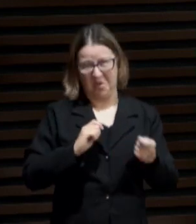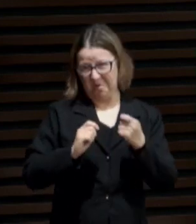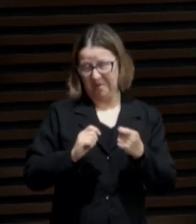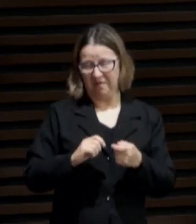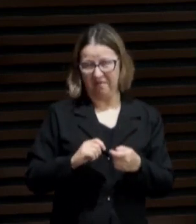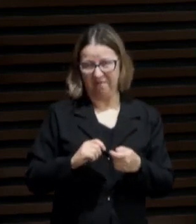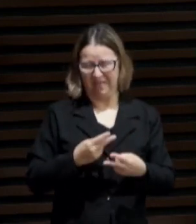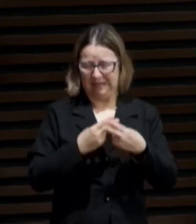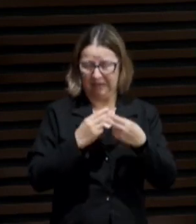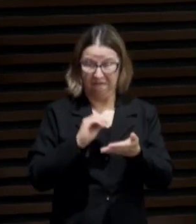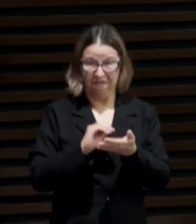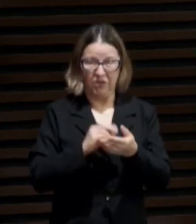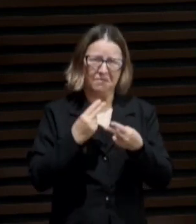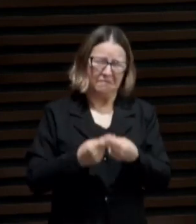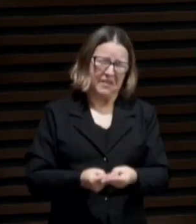impaciência,